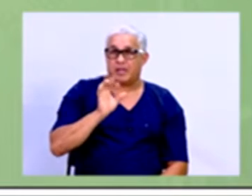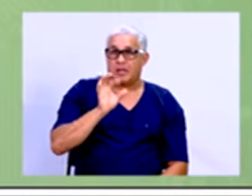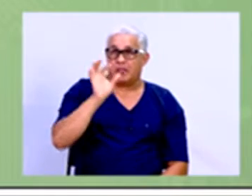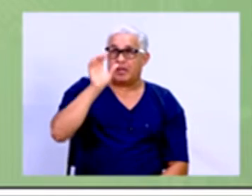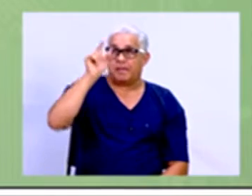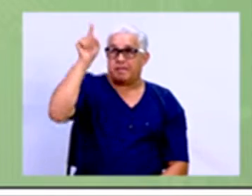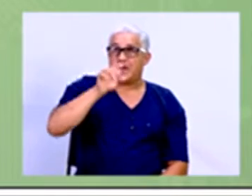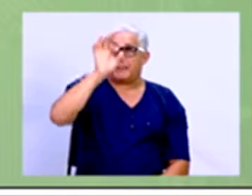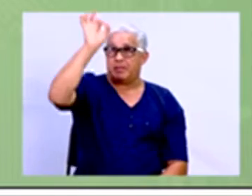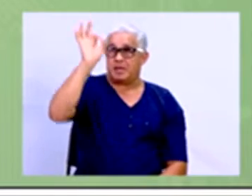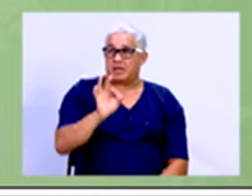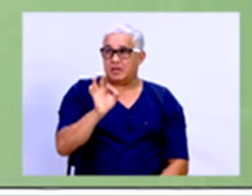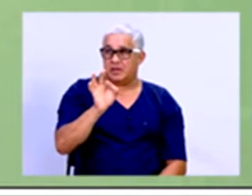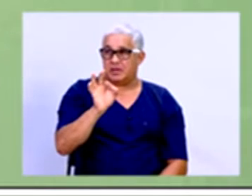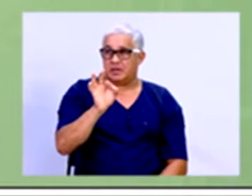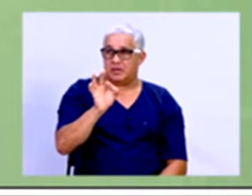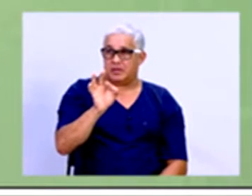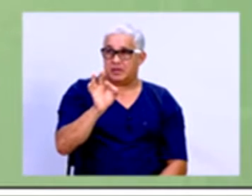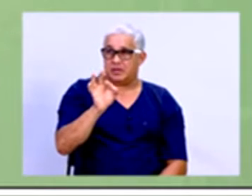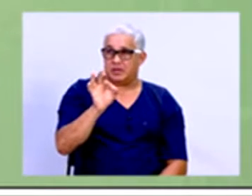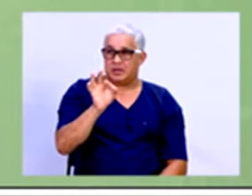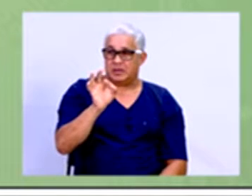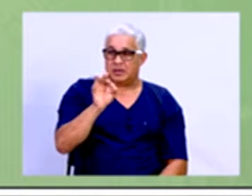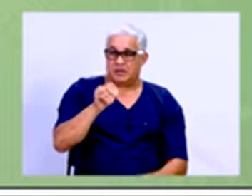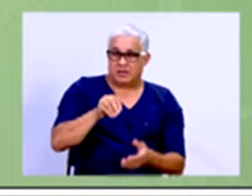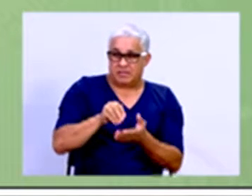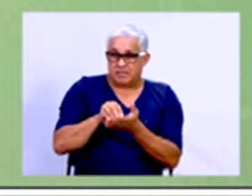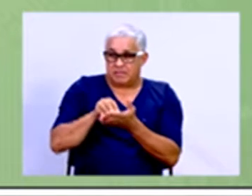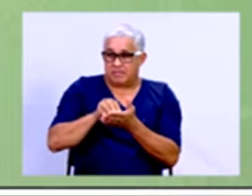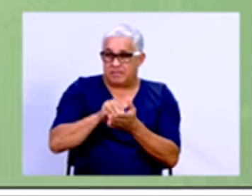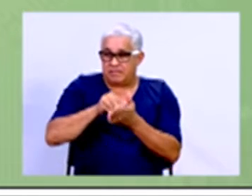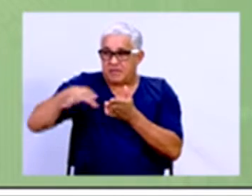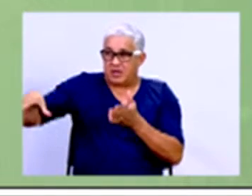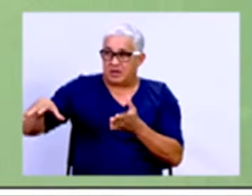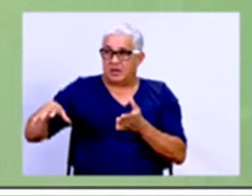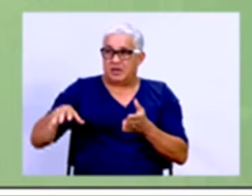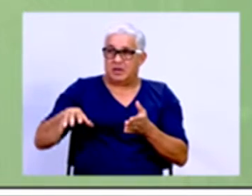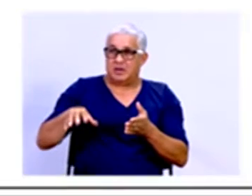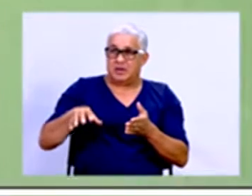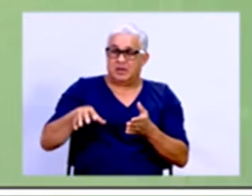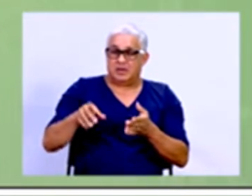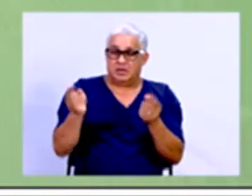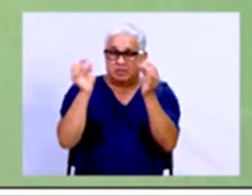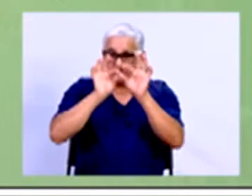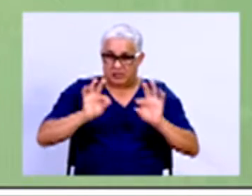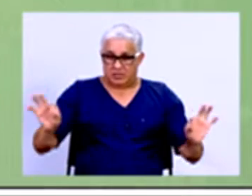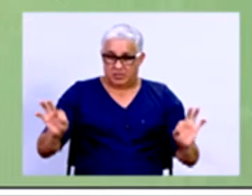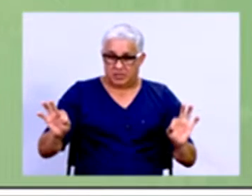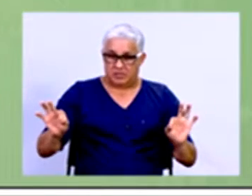4 operações, ele vai cair fora e vai escrever lá embaixo, lá, operação inválida.